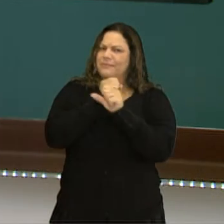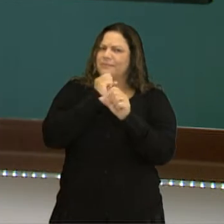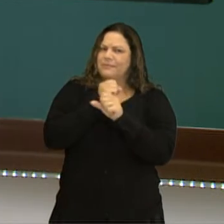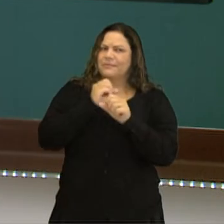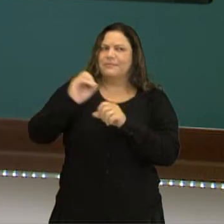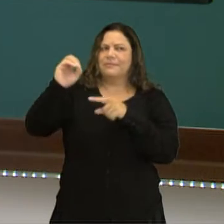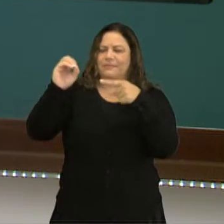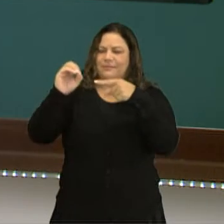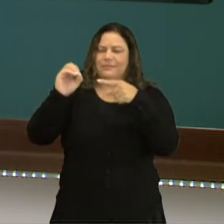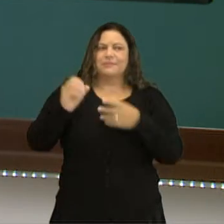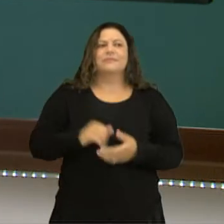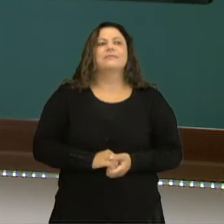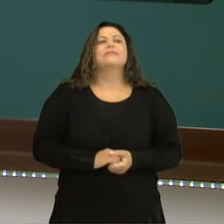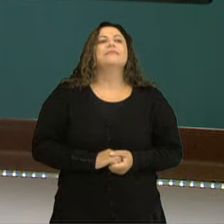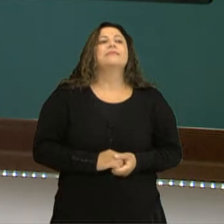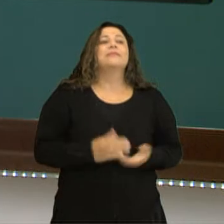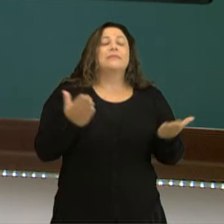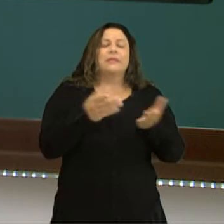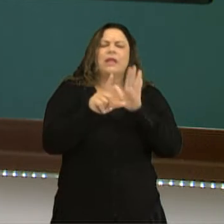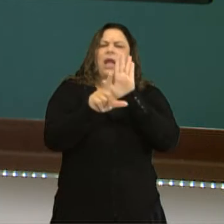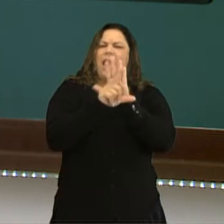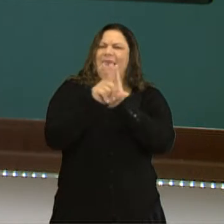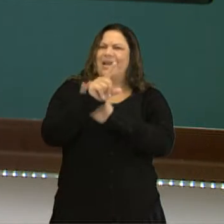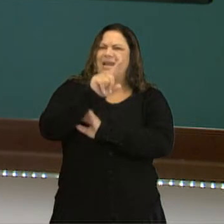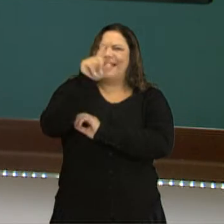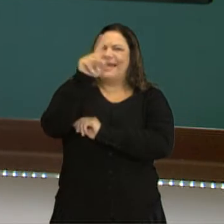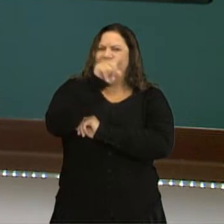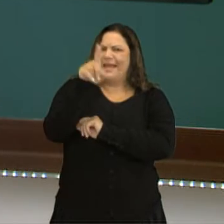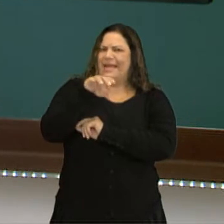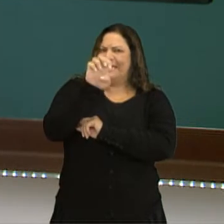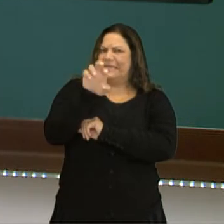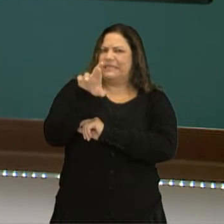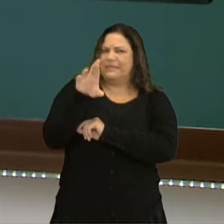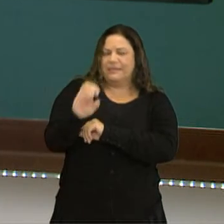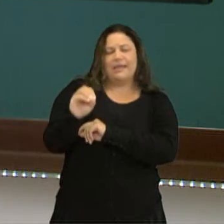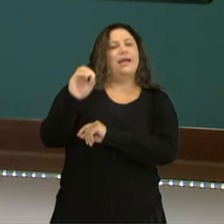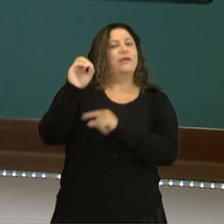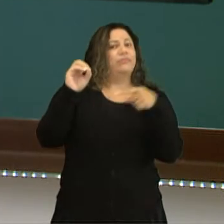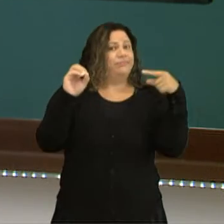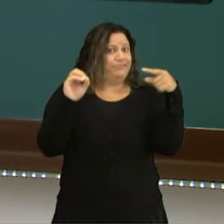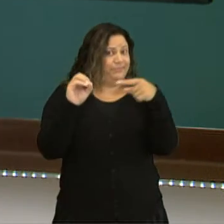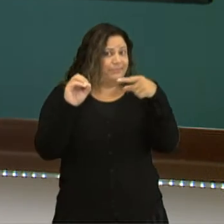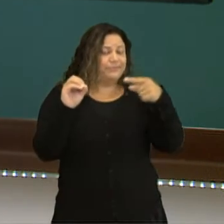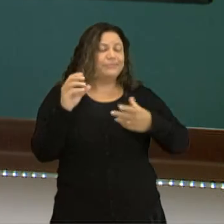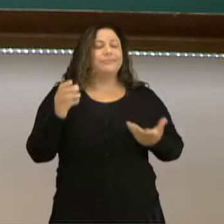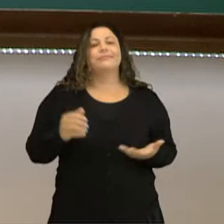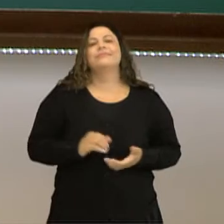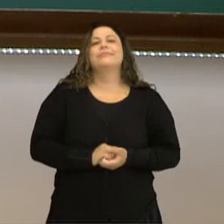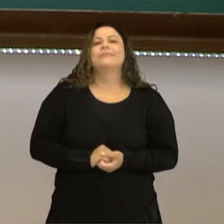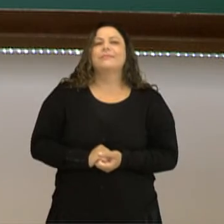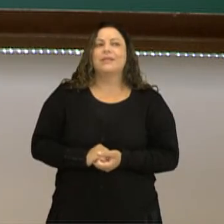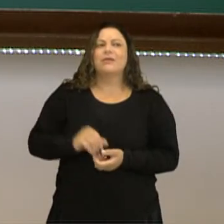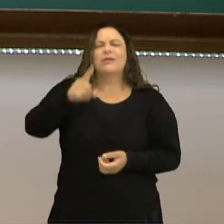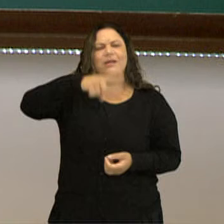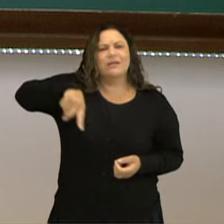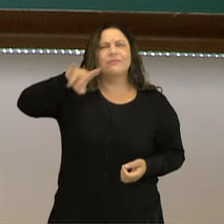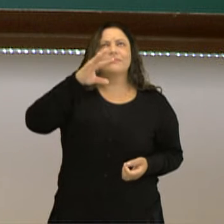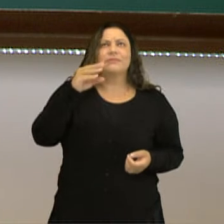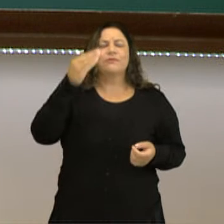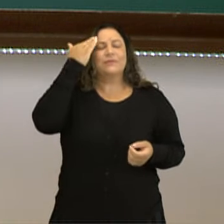eu posso falar da lei zero da termodinâmica. Pessoal, olha que interessante, a lei zero da termodinâmica. Eu quero que você entenda